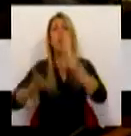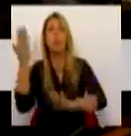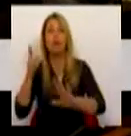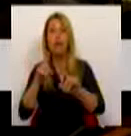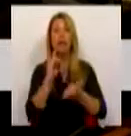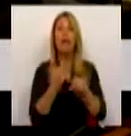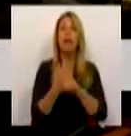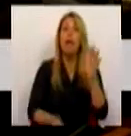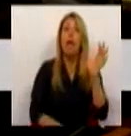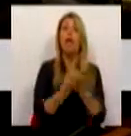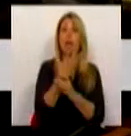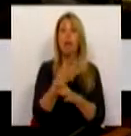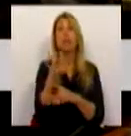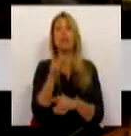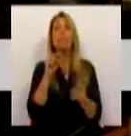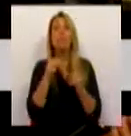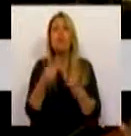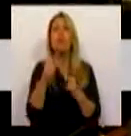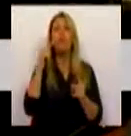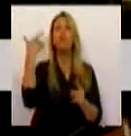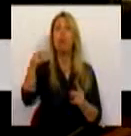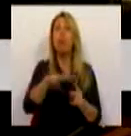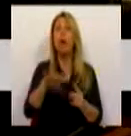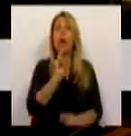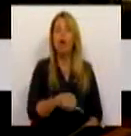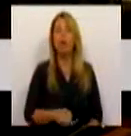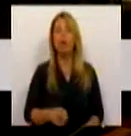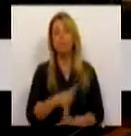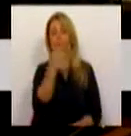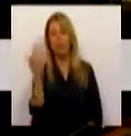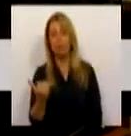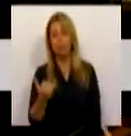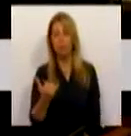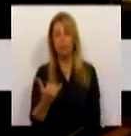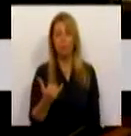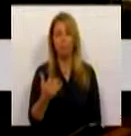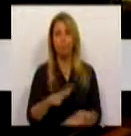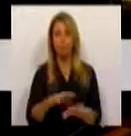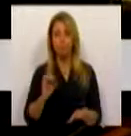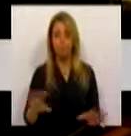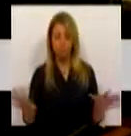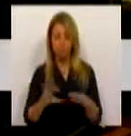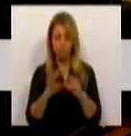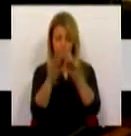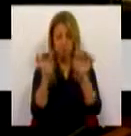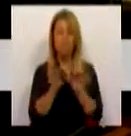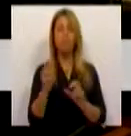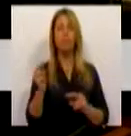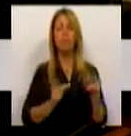as perspectivas de futuro nesta área. A segunda diz respeito, em particular, ao sistema